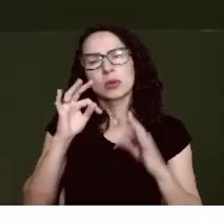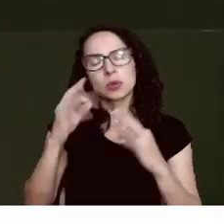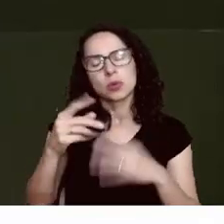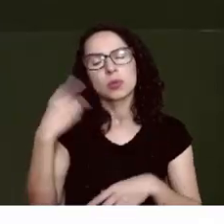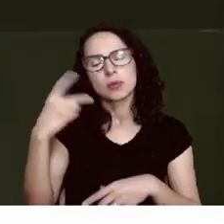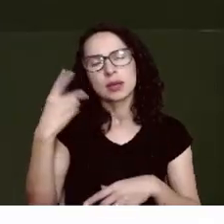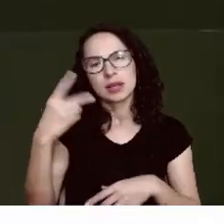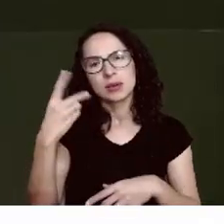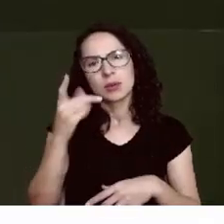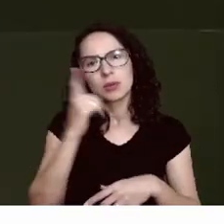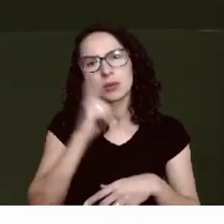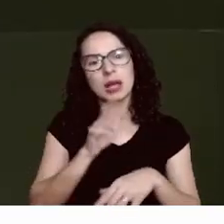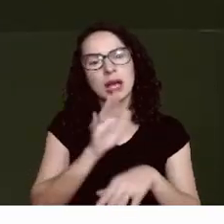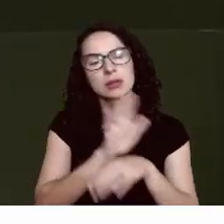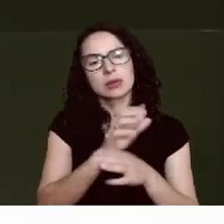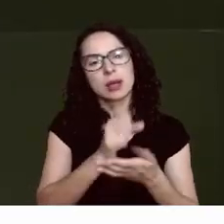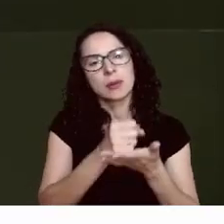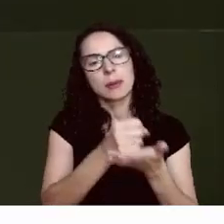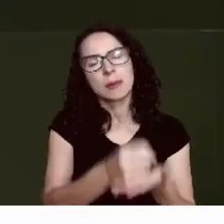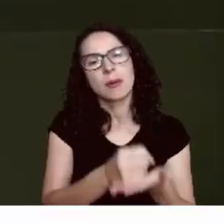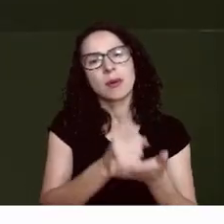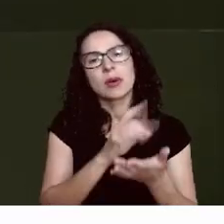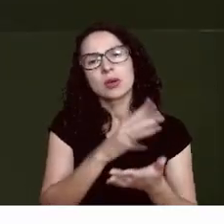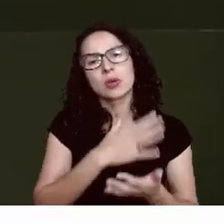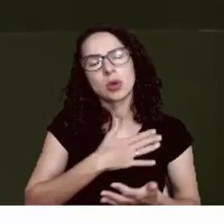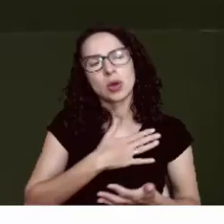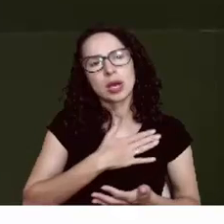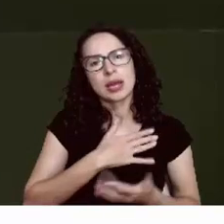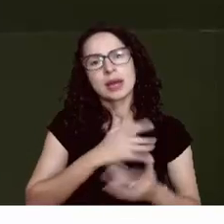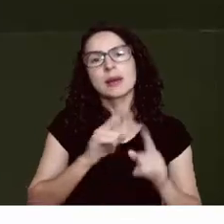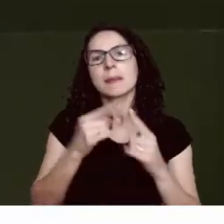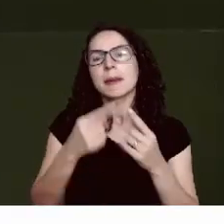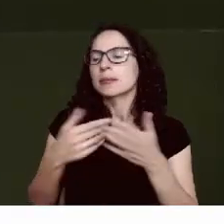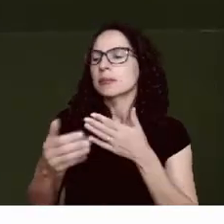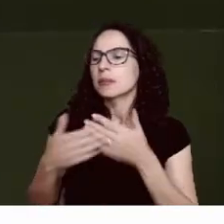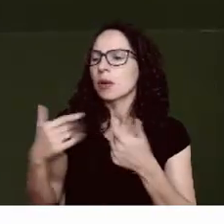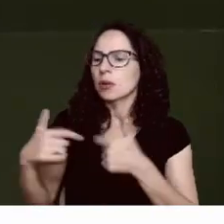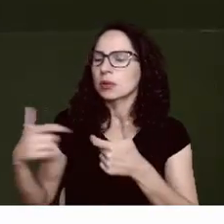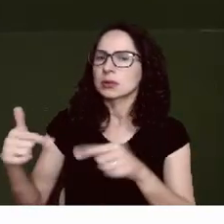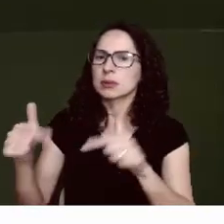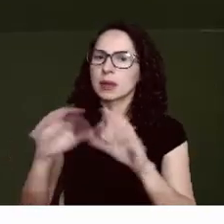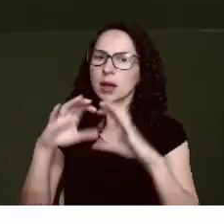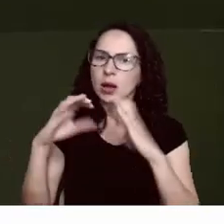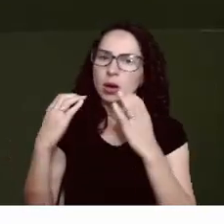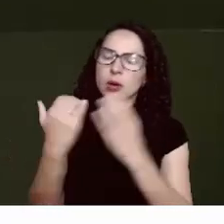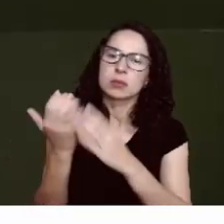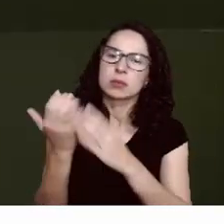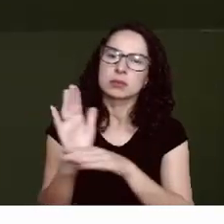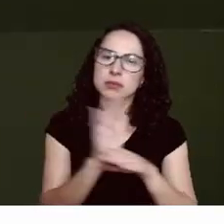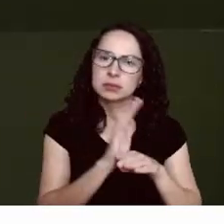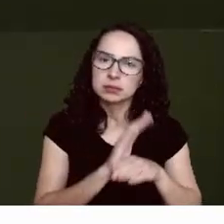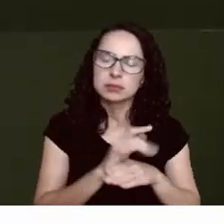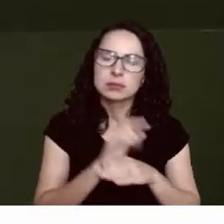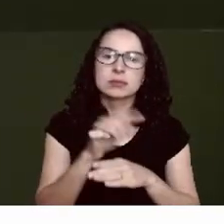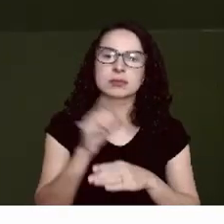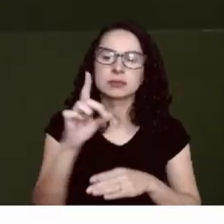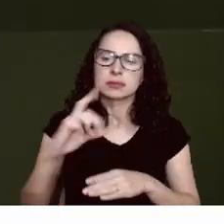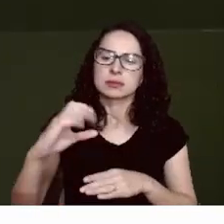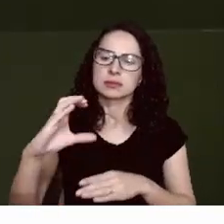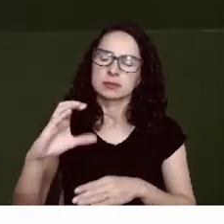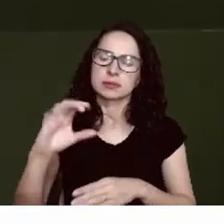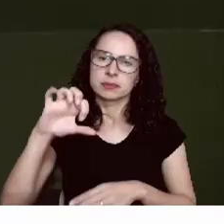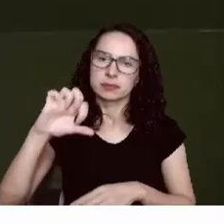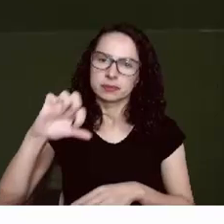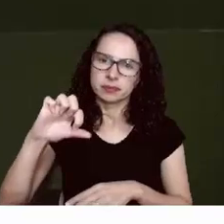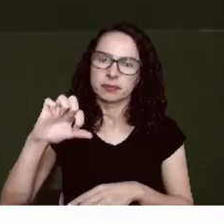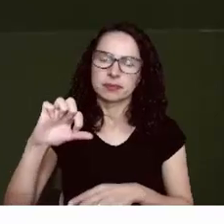esse suporte, não só para mim, mas onde eu trabalho hoje, na comunidade que eu trabalho hoje, na DC9. E